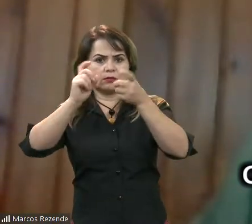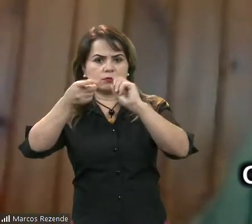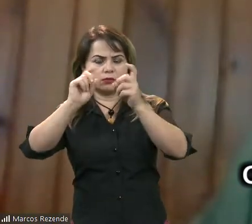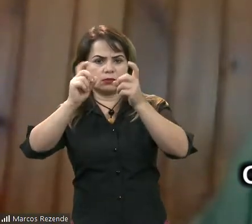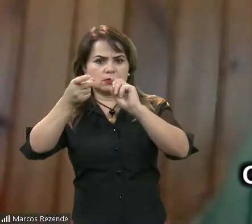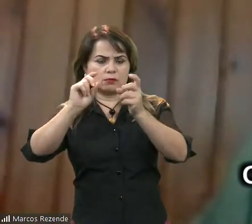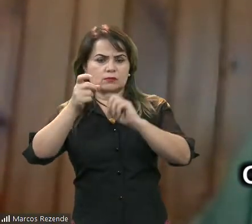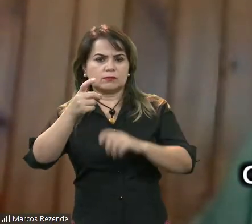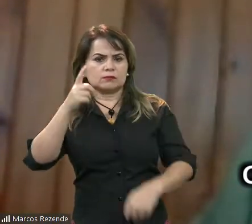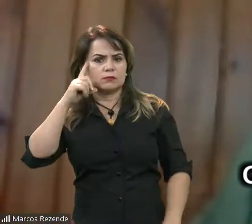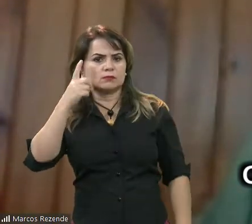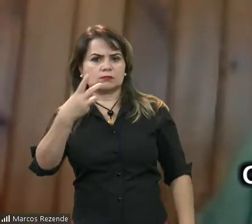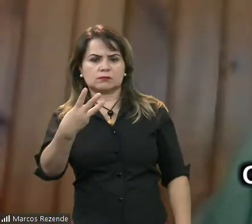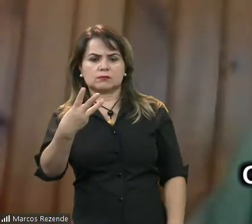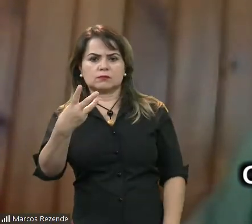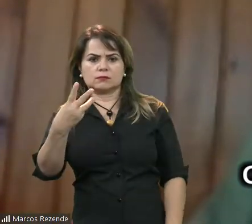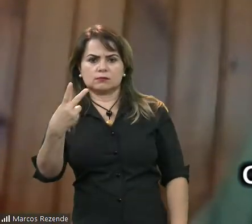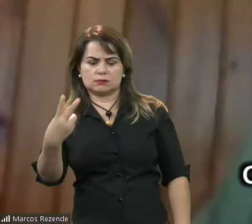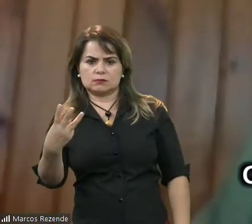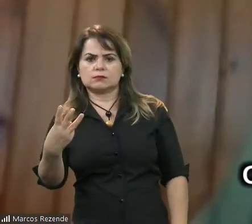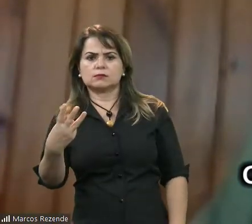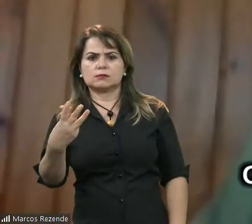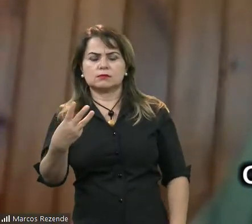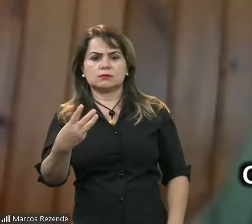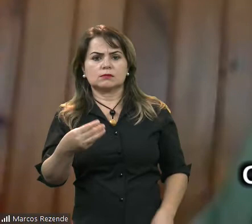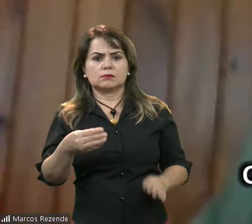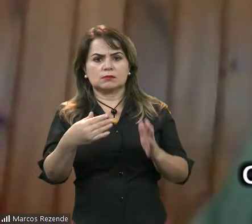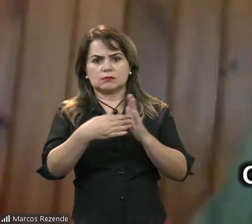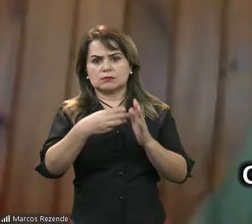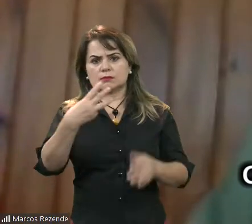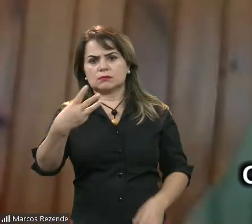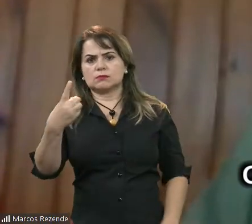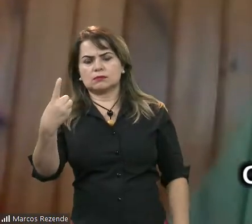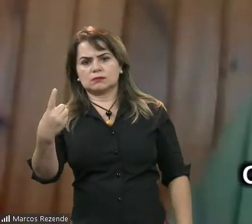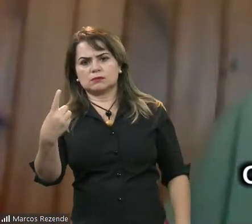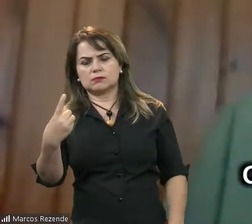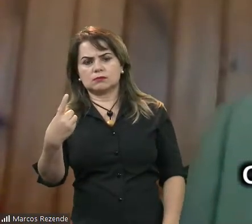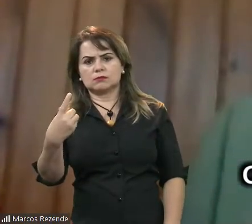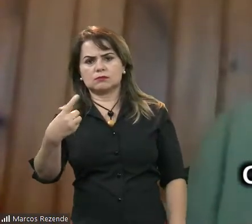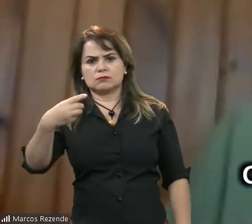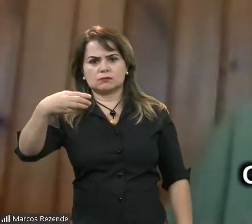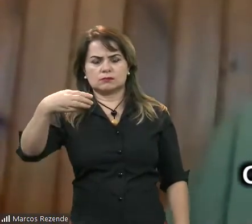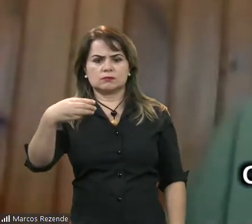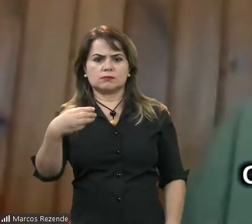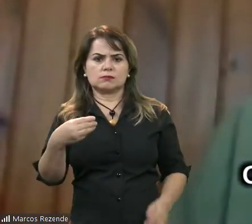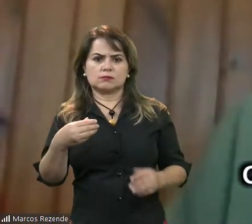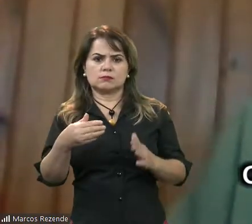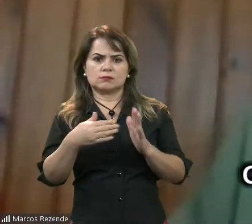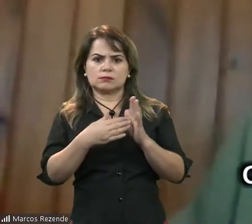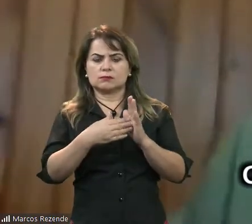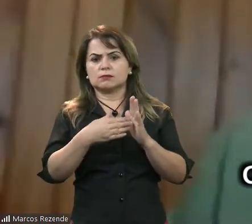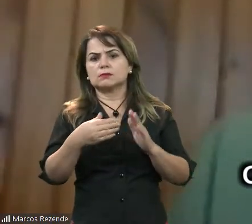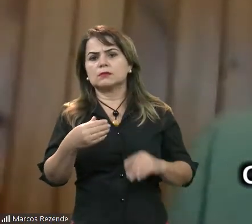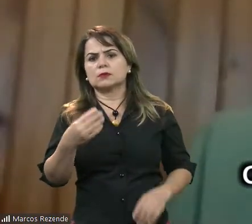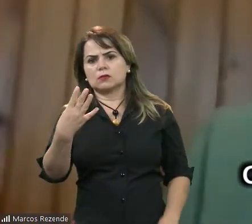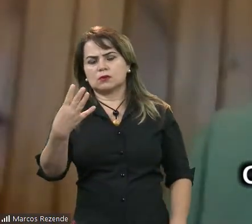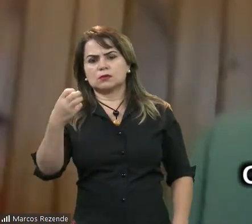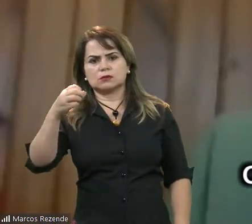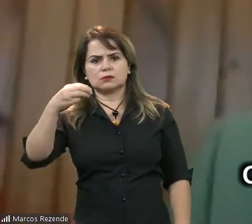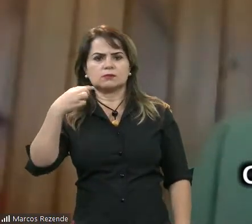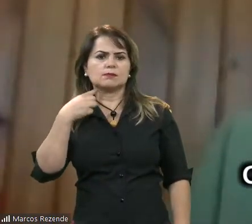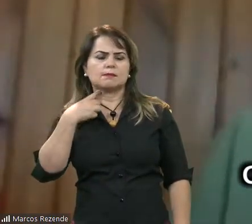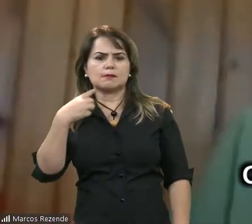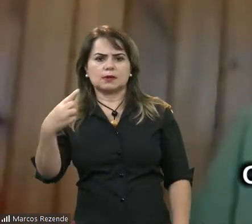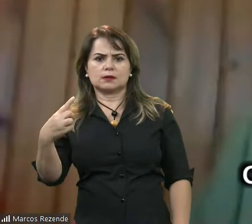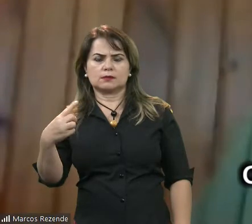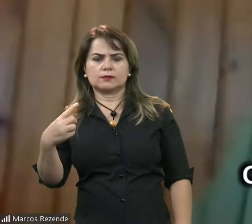extraordinárias de 23 de março e 31 de março e 4 de maio. Passemos agora à ordem do dia.